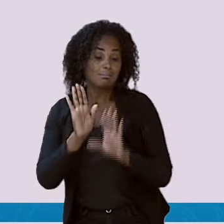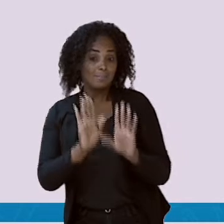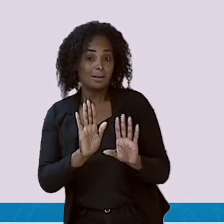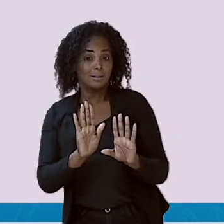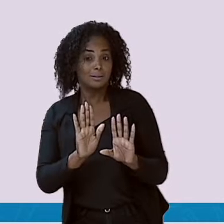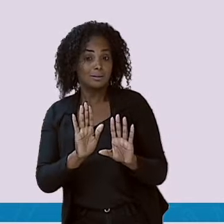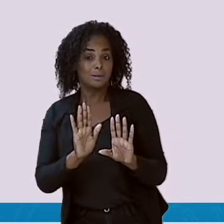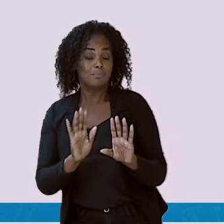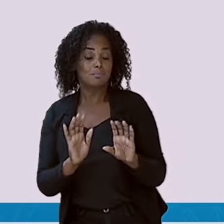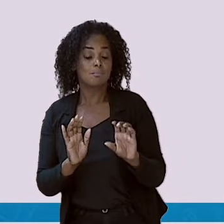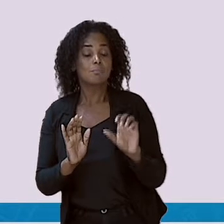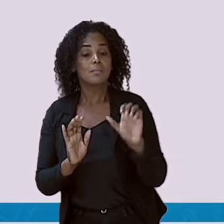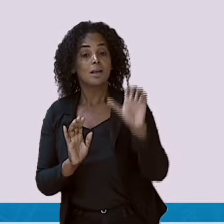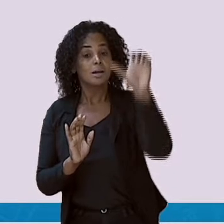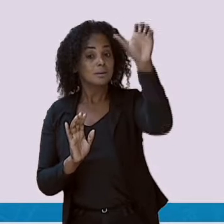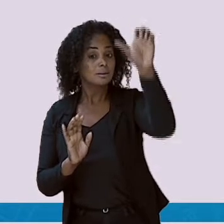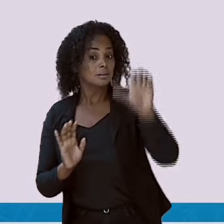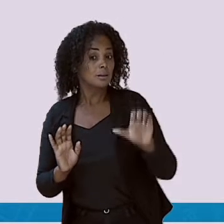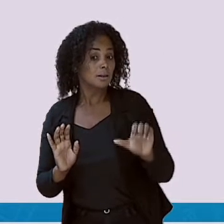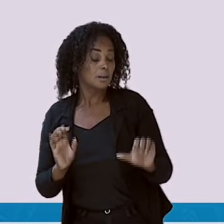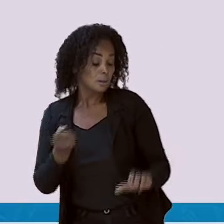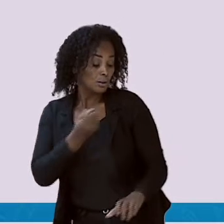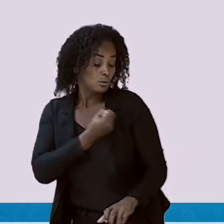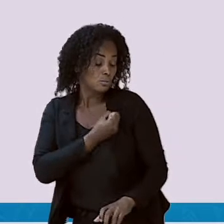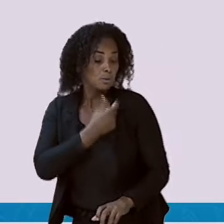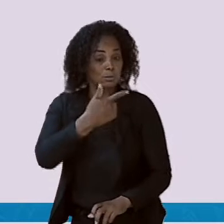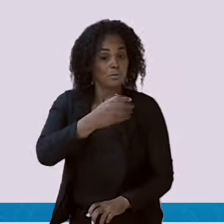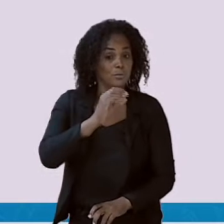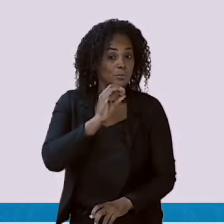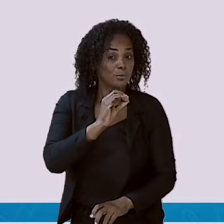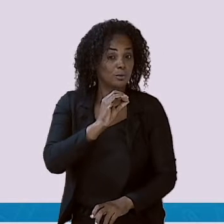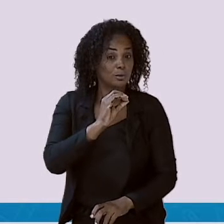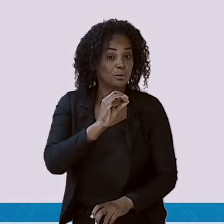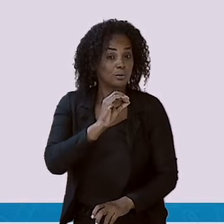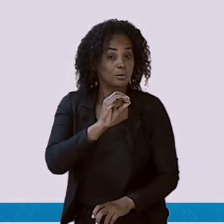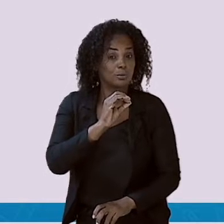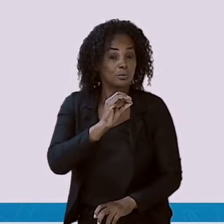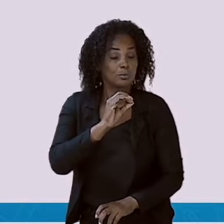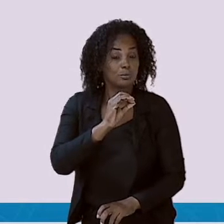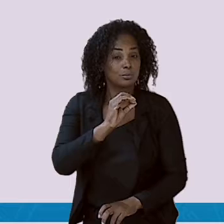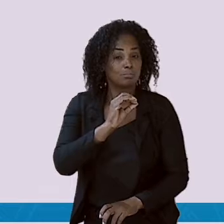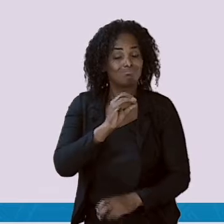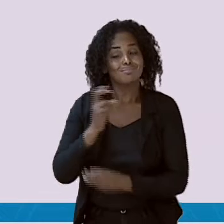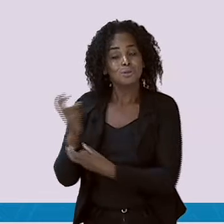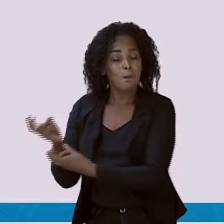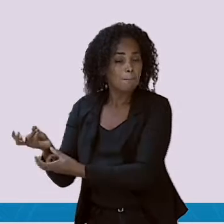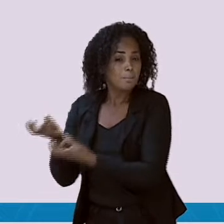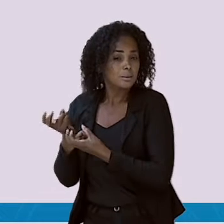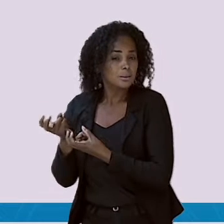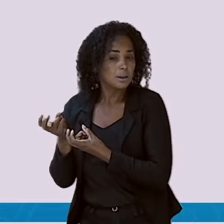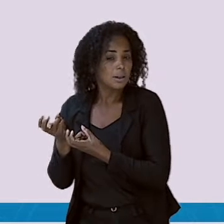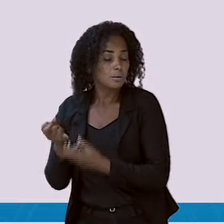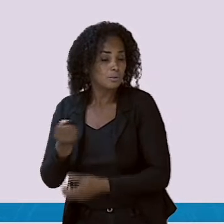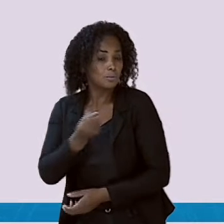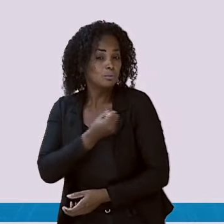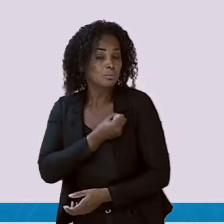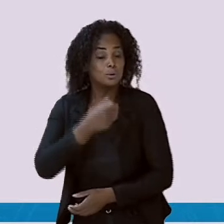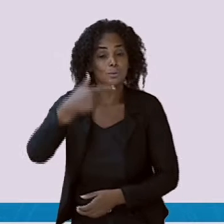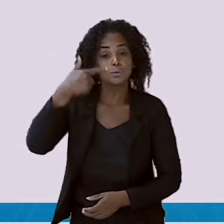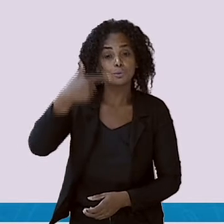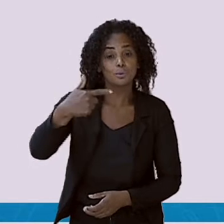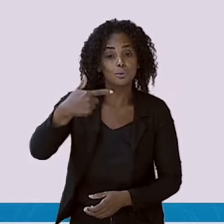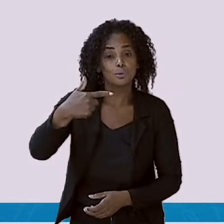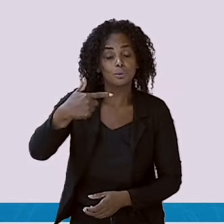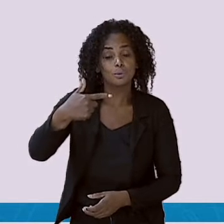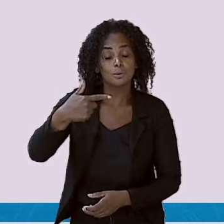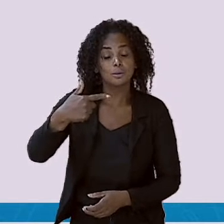20. Então, eu conservo o 1, o 3 e o 8. E analiso o meu número 2 e o que está